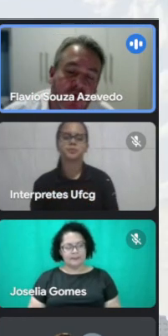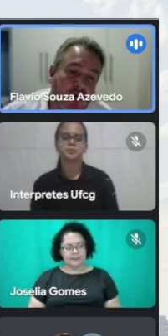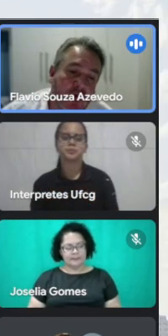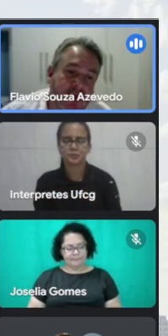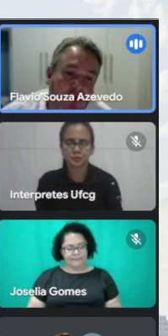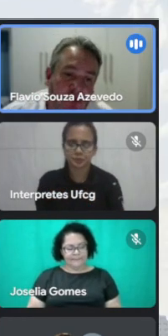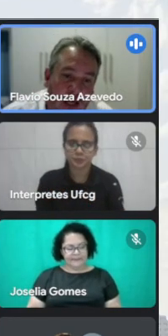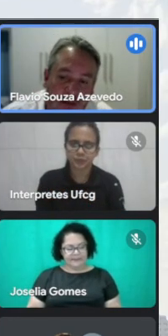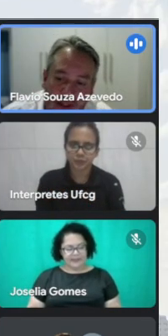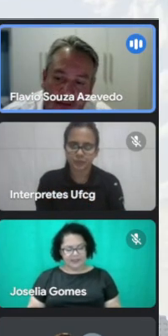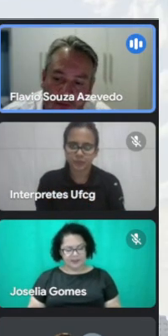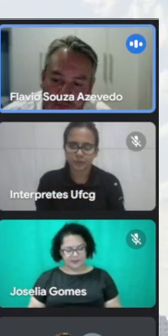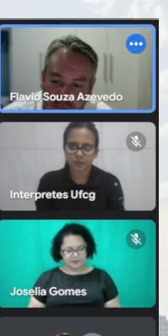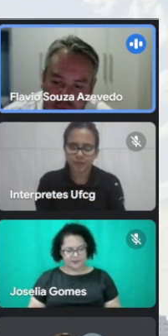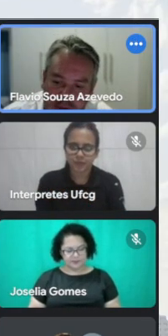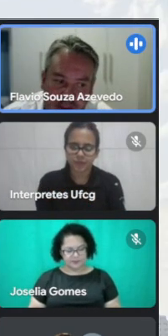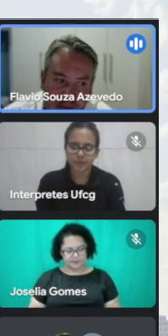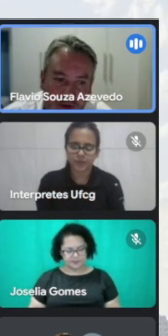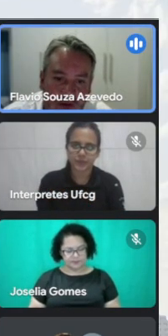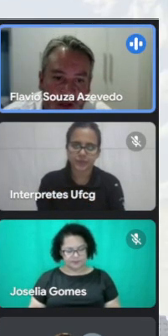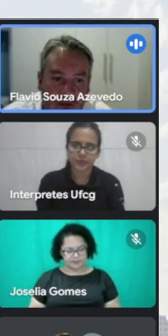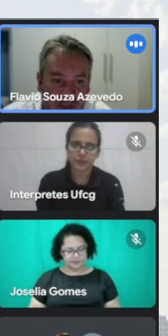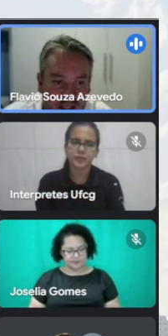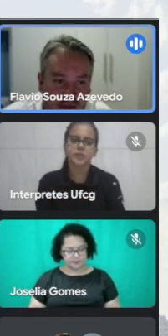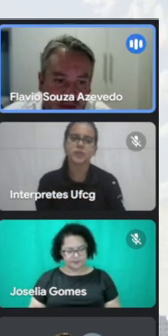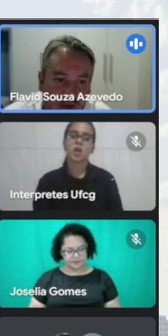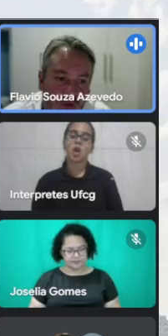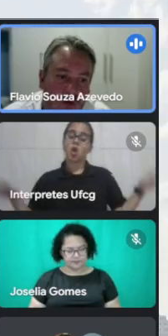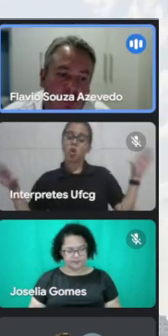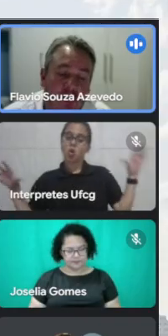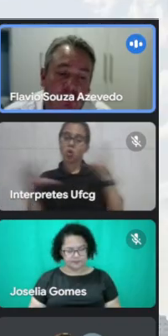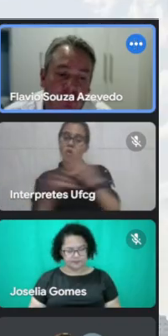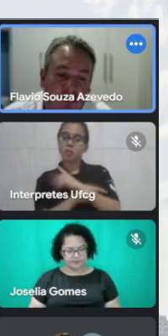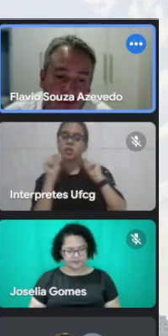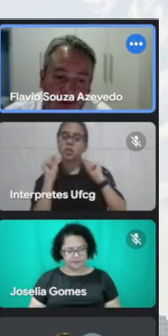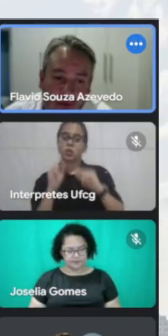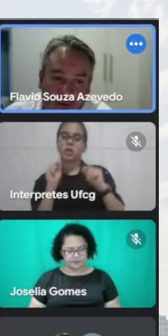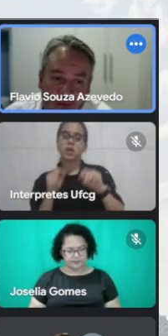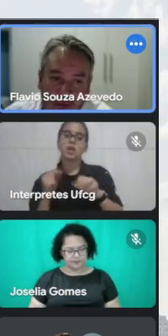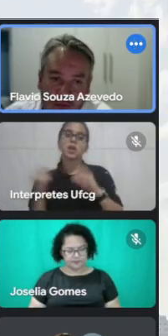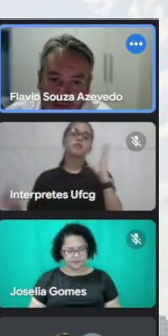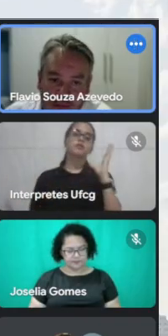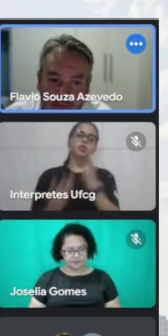Então foram executados, né, no sistema total, 3 vertedouros,